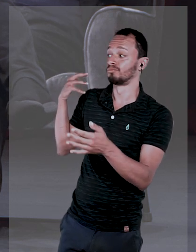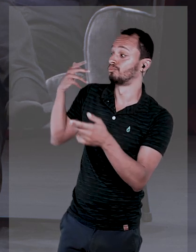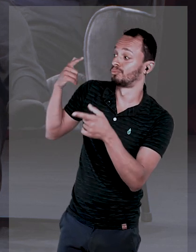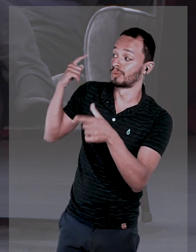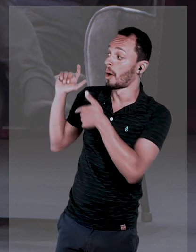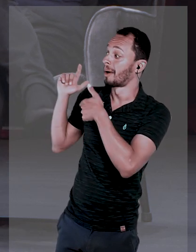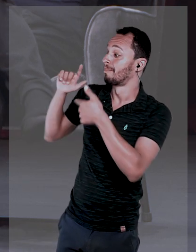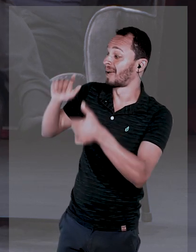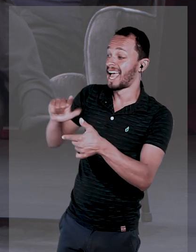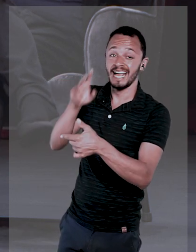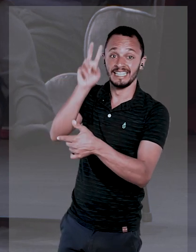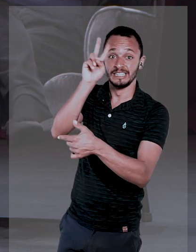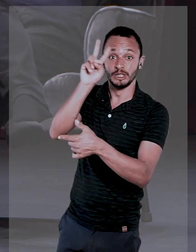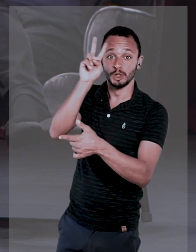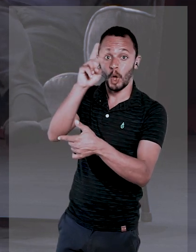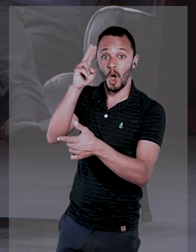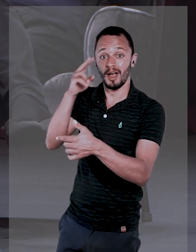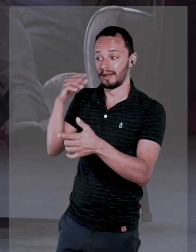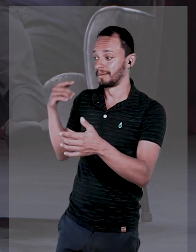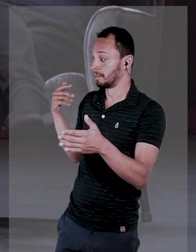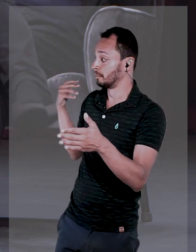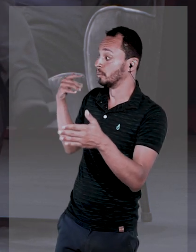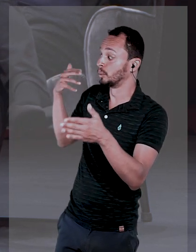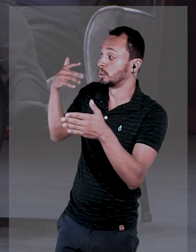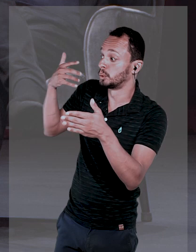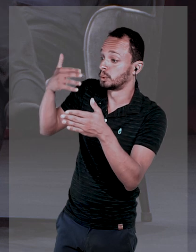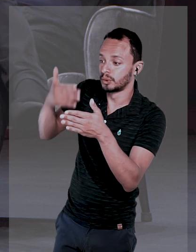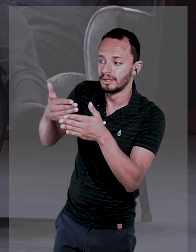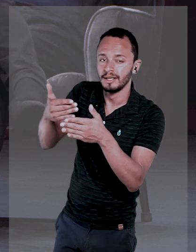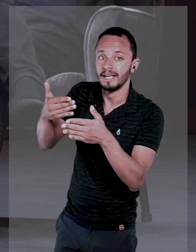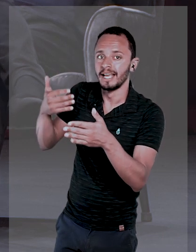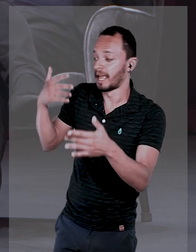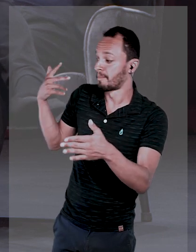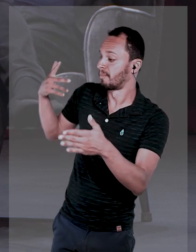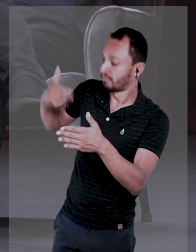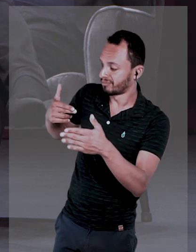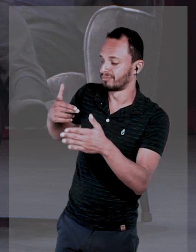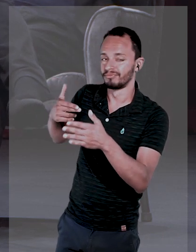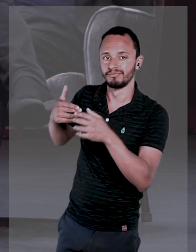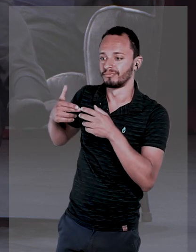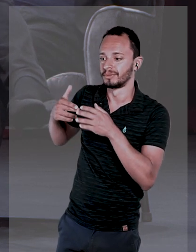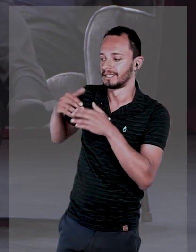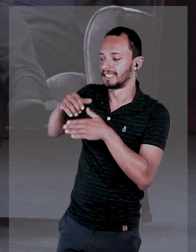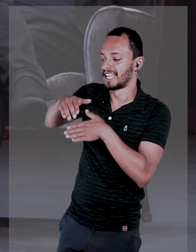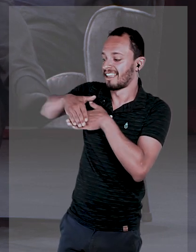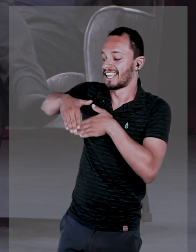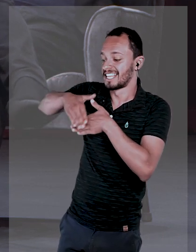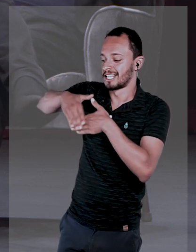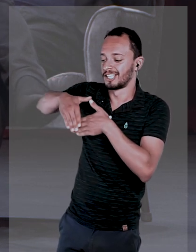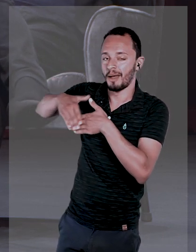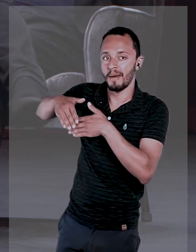aquele passado, tenham um lugar de alguma expiação, não é? Eu